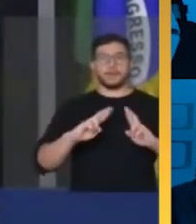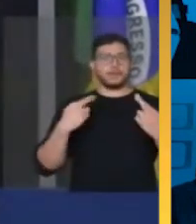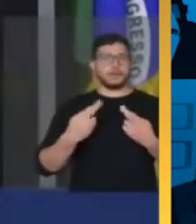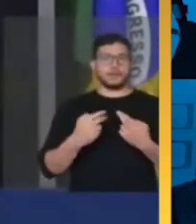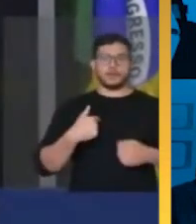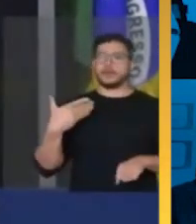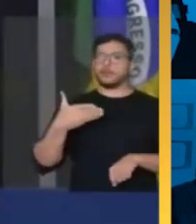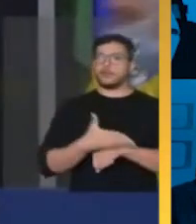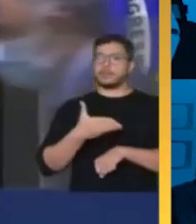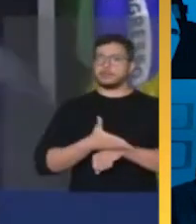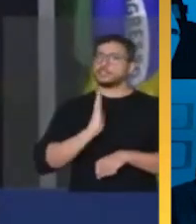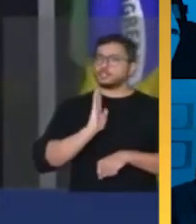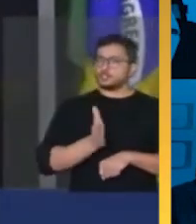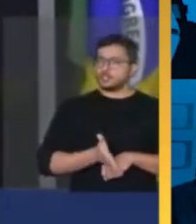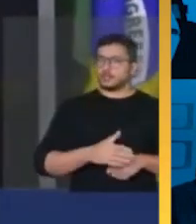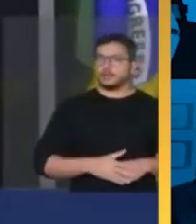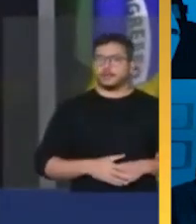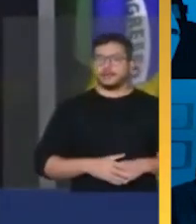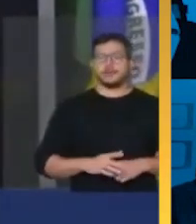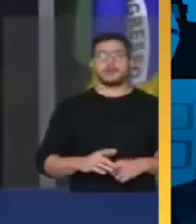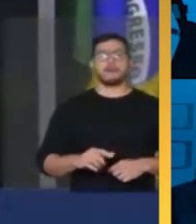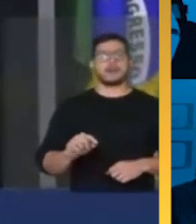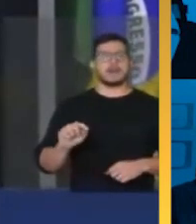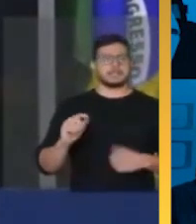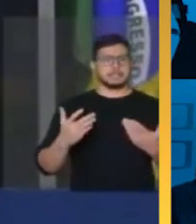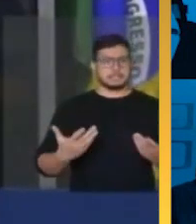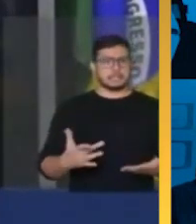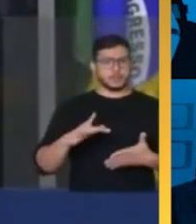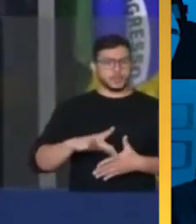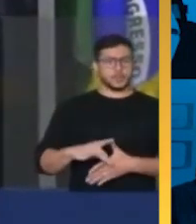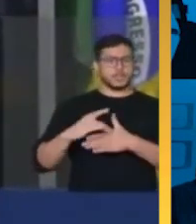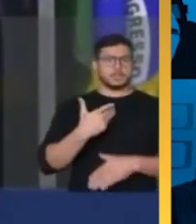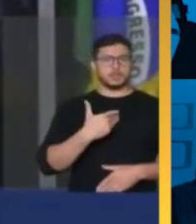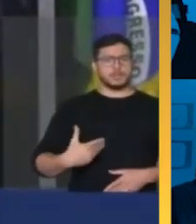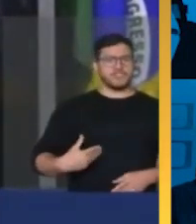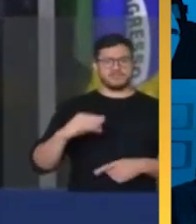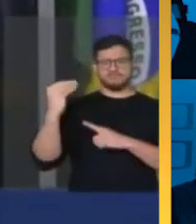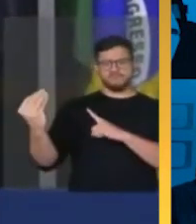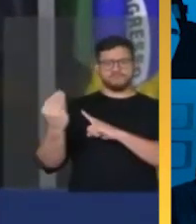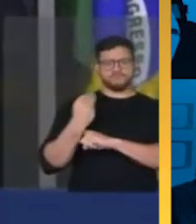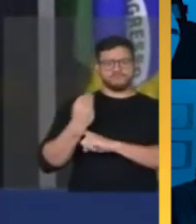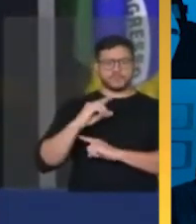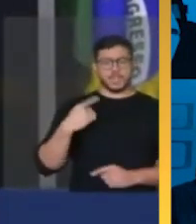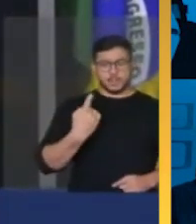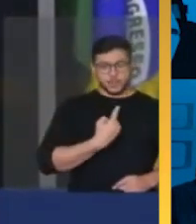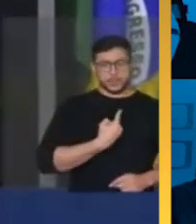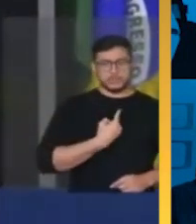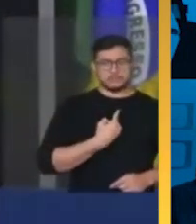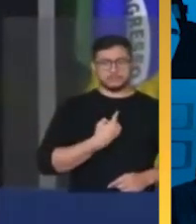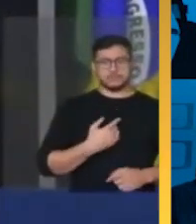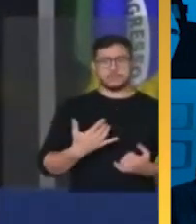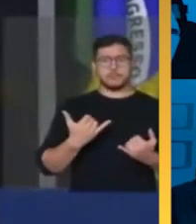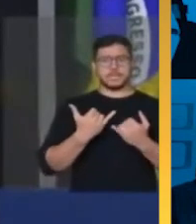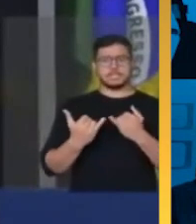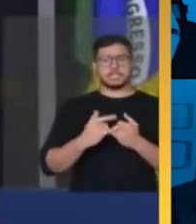já participei nessa casa, fomos tratados sem o menor respeito. Fomos tratados